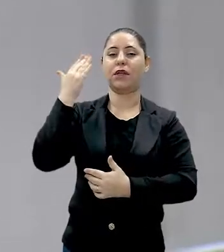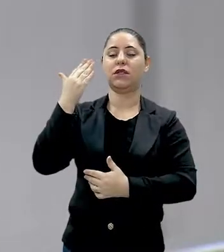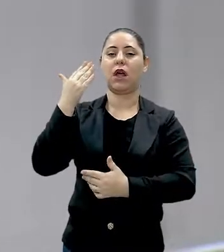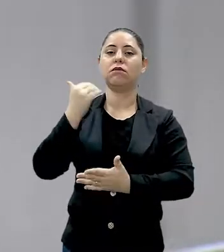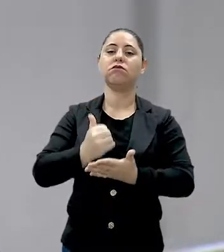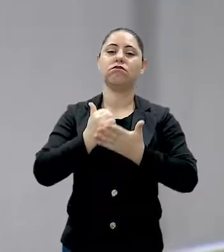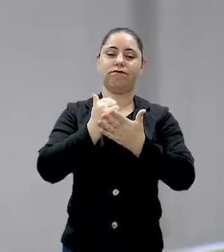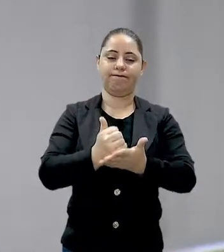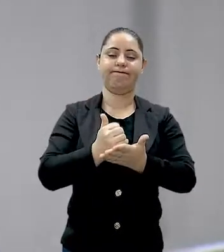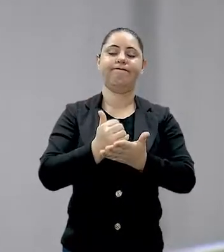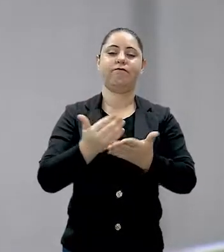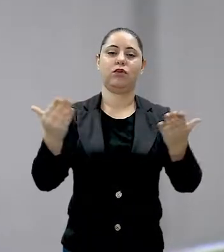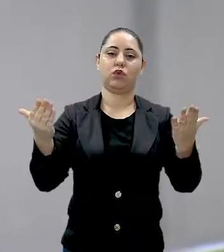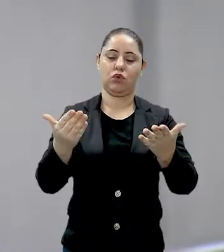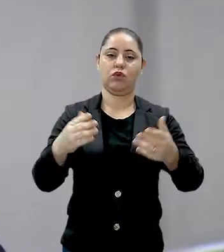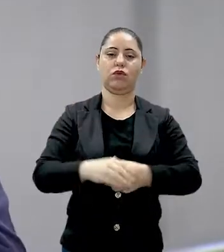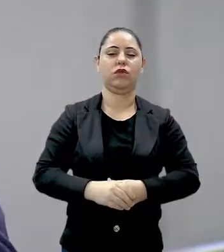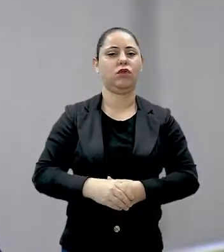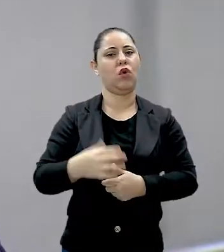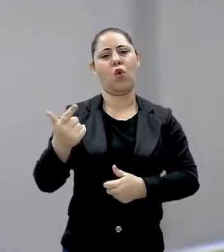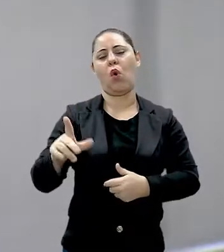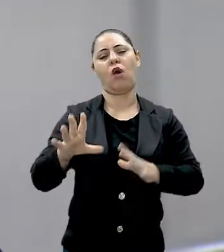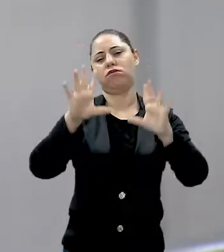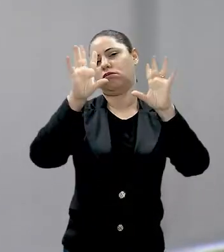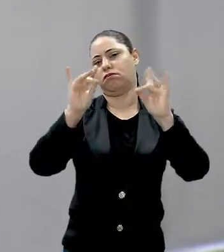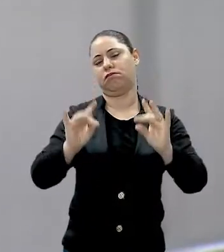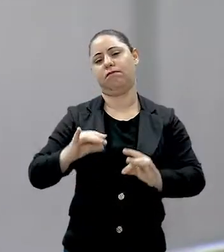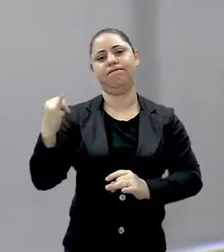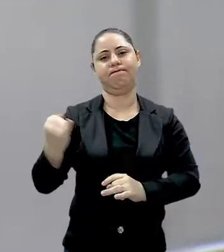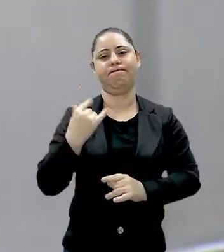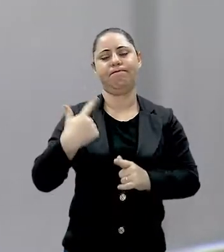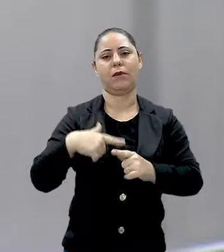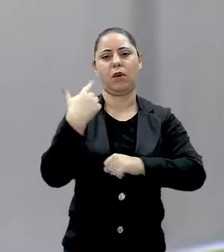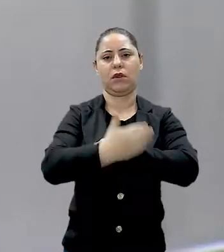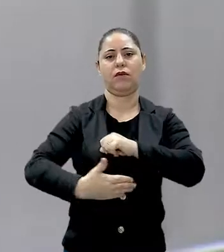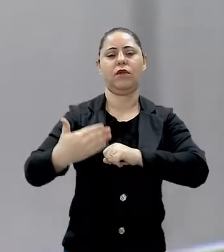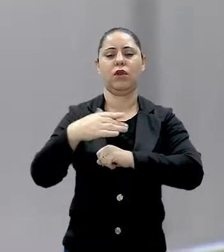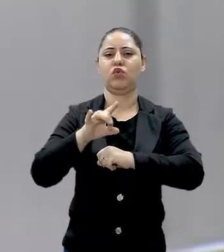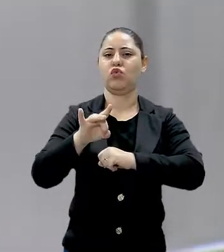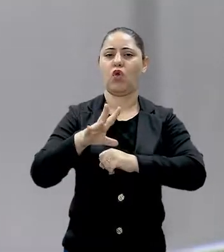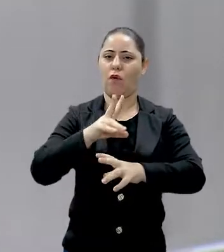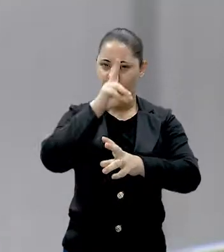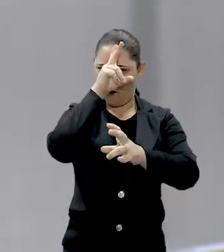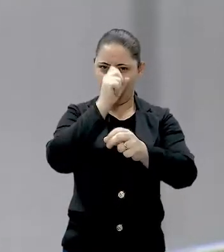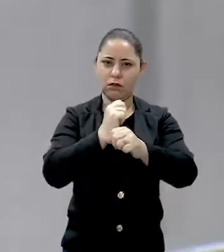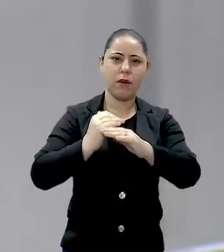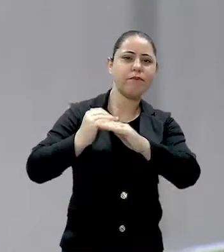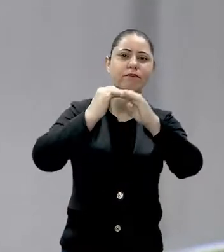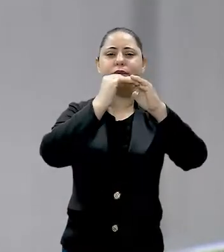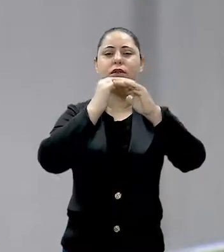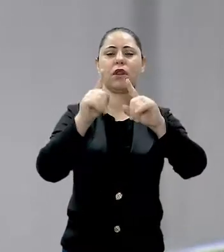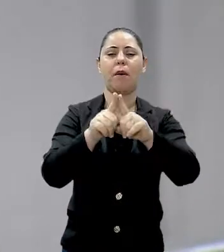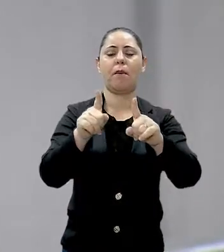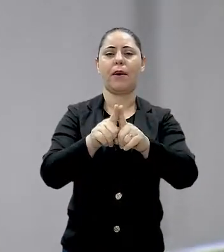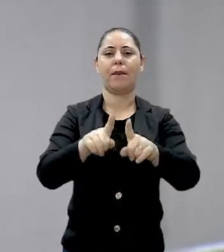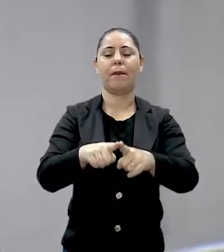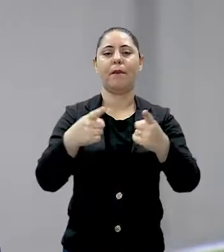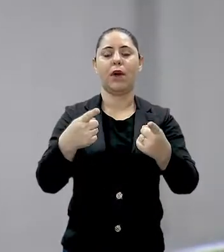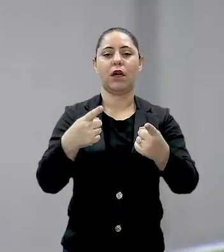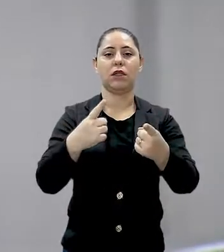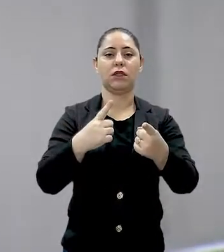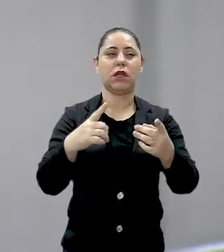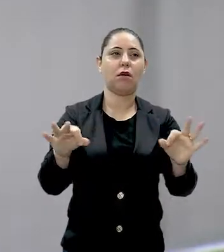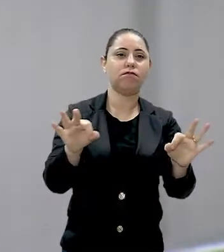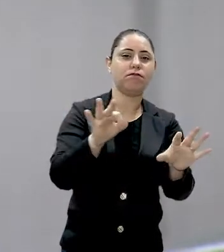atrás contribuiu para isso. E outras questões importantes que a gente sempre defendeu também, não só o fortalecimento da democracia,